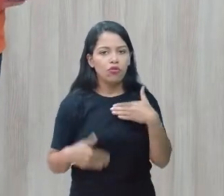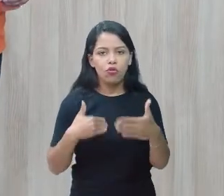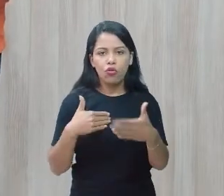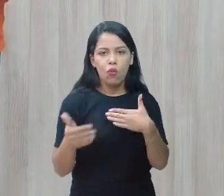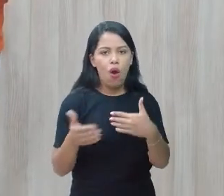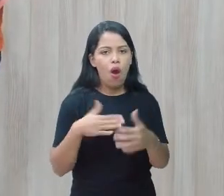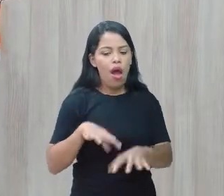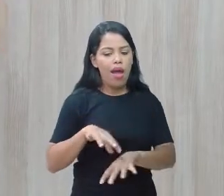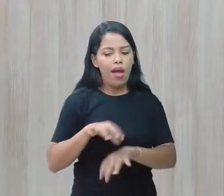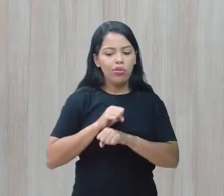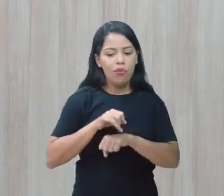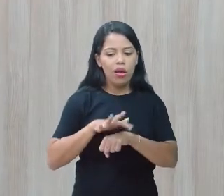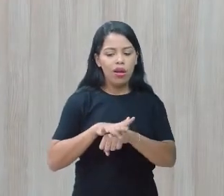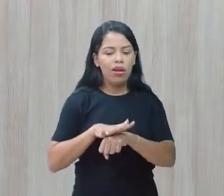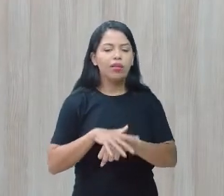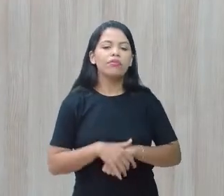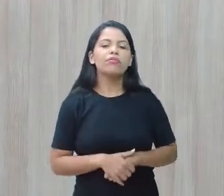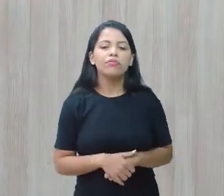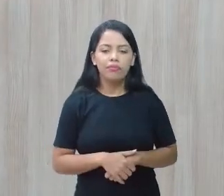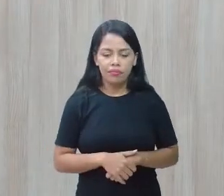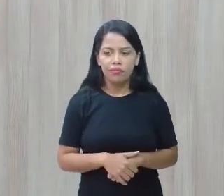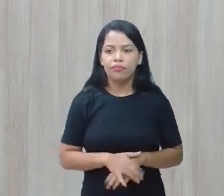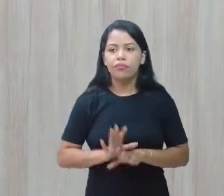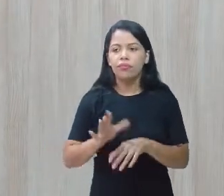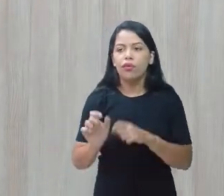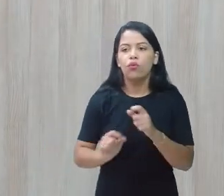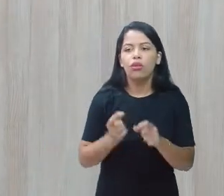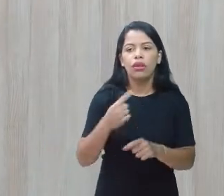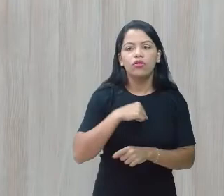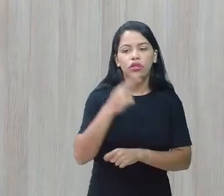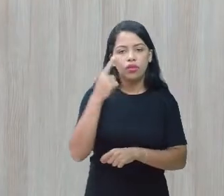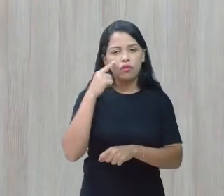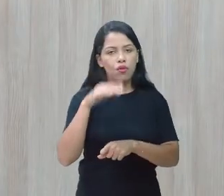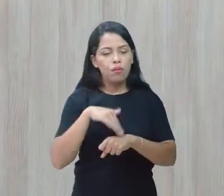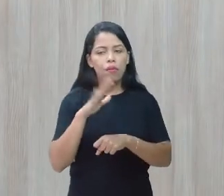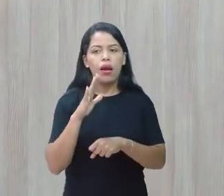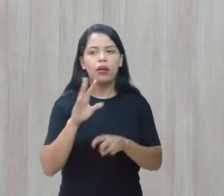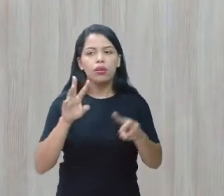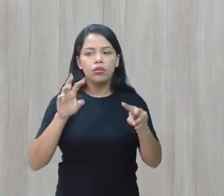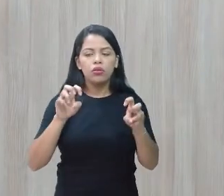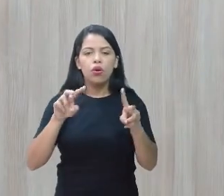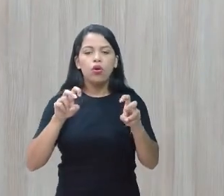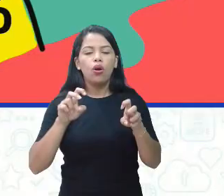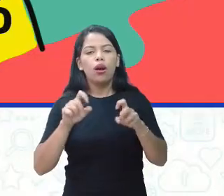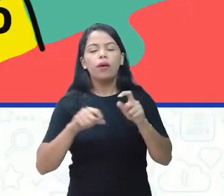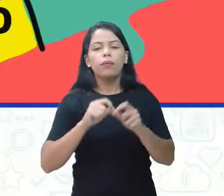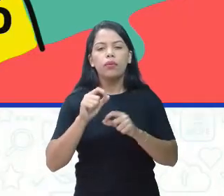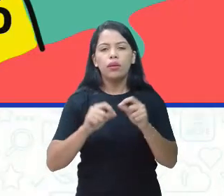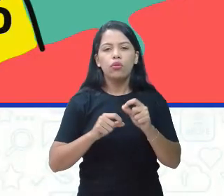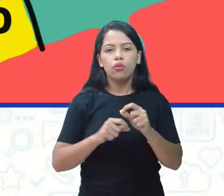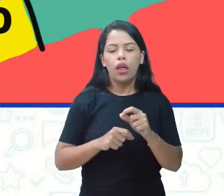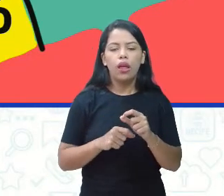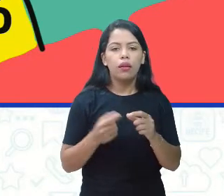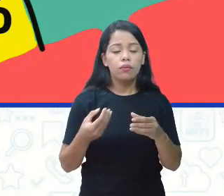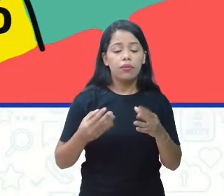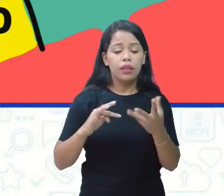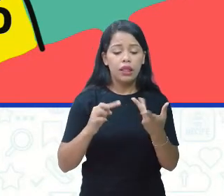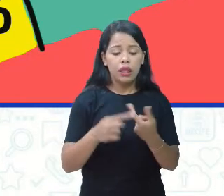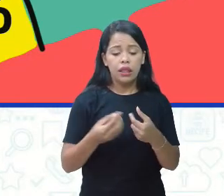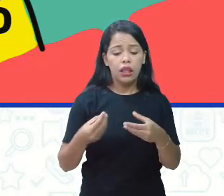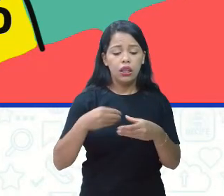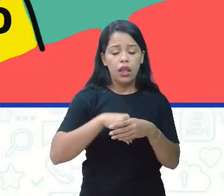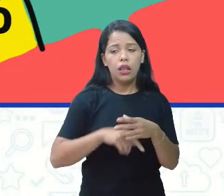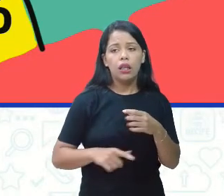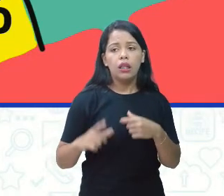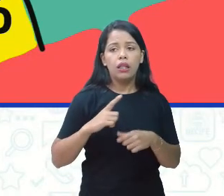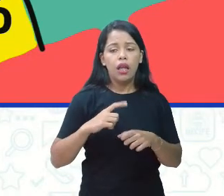me referindo às doenças. O que é que nós vimos mais? A respeito dos componentes, né? Então, no